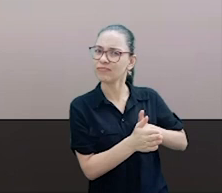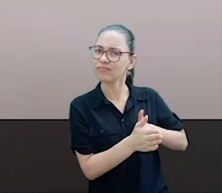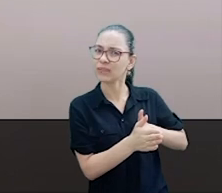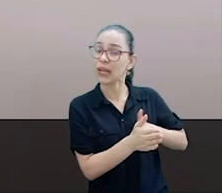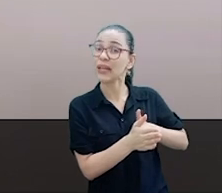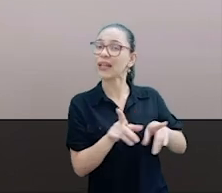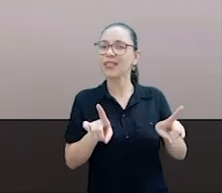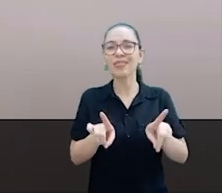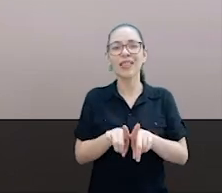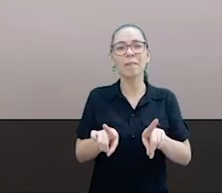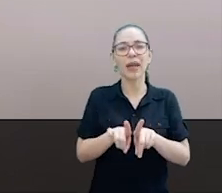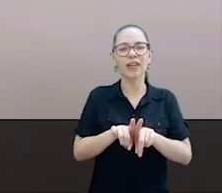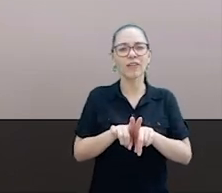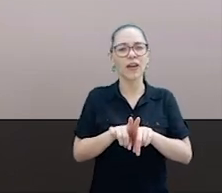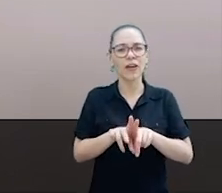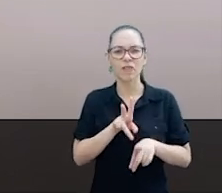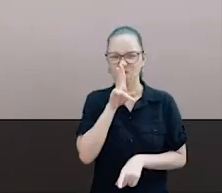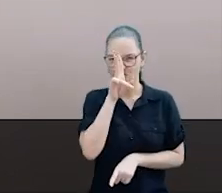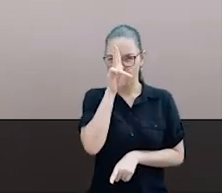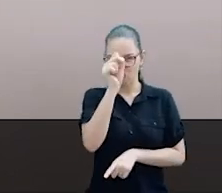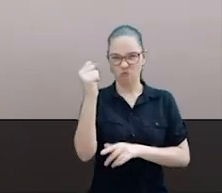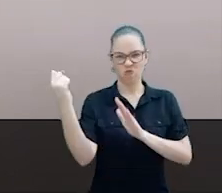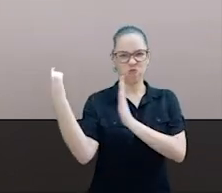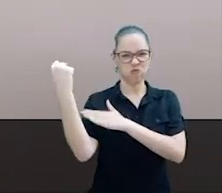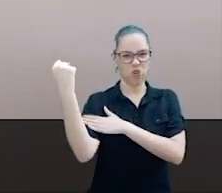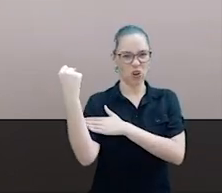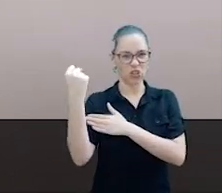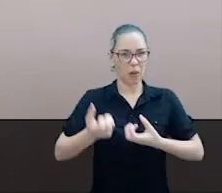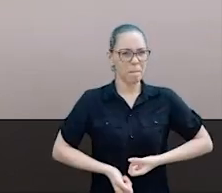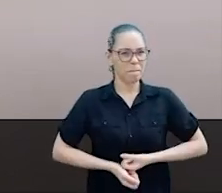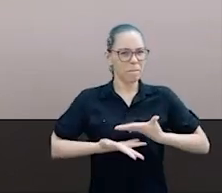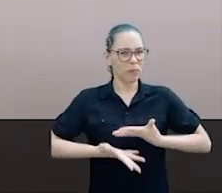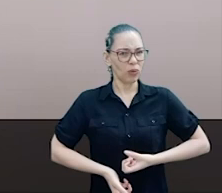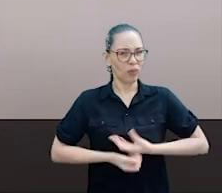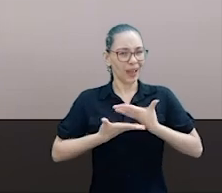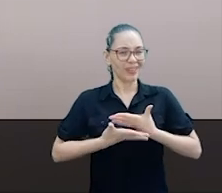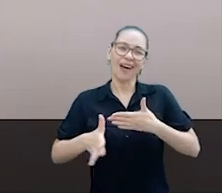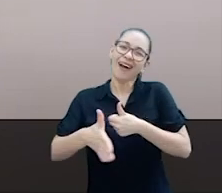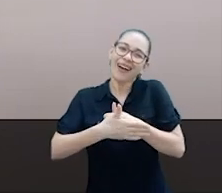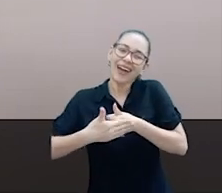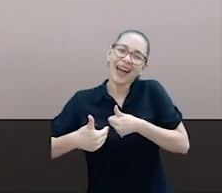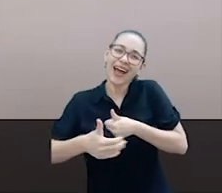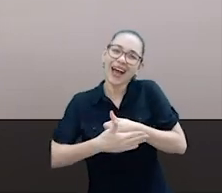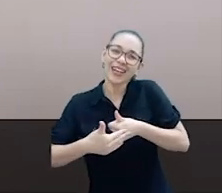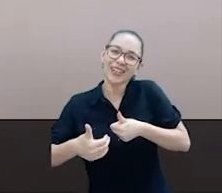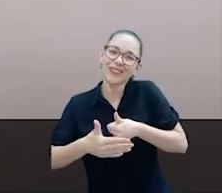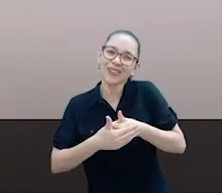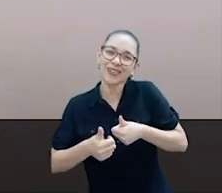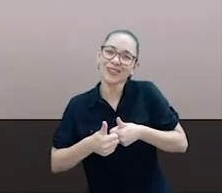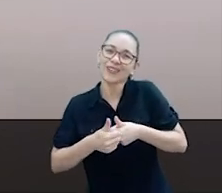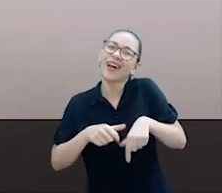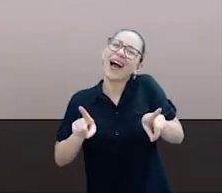conheci. Ao mesmo tempo, ele conseguia conjugar força e poesia, determinação e